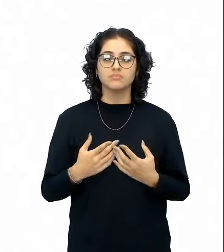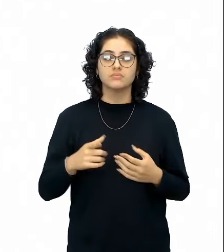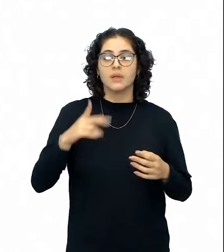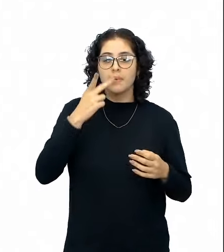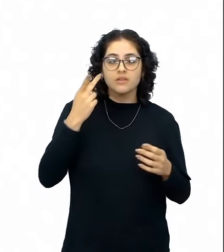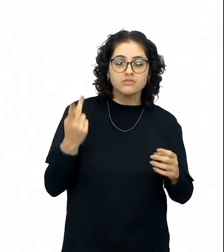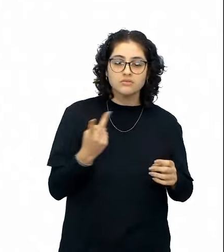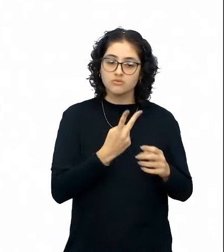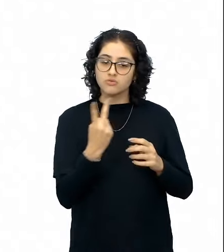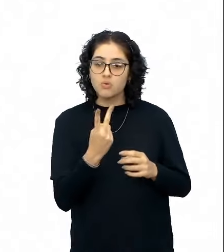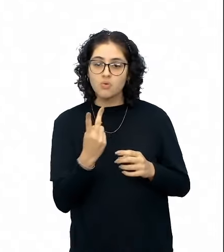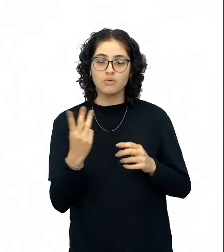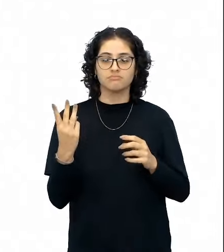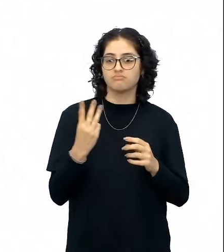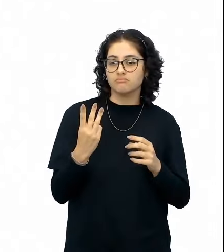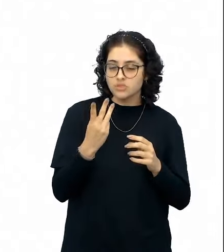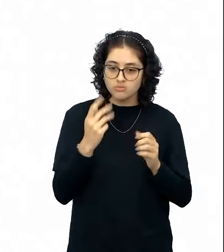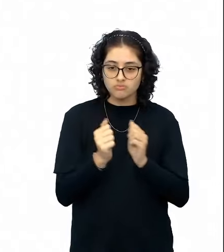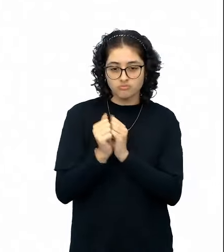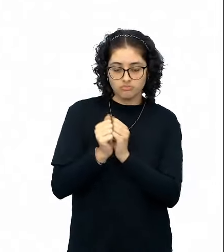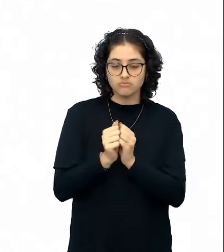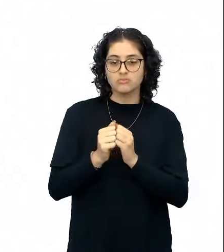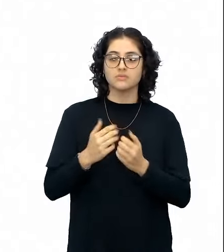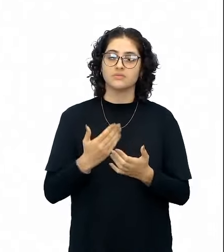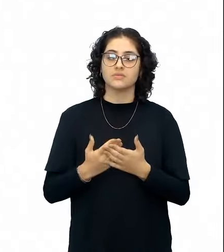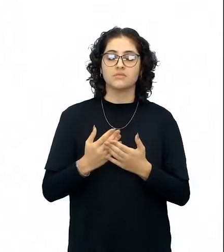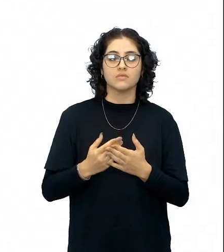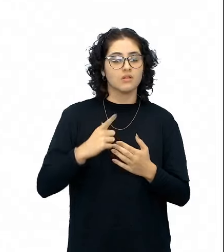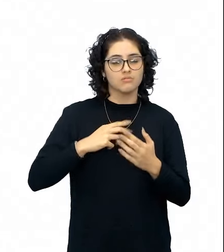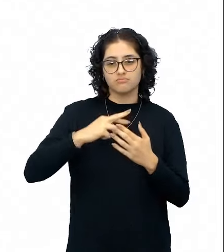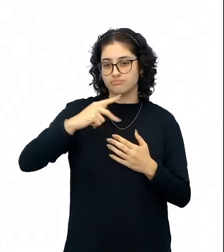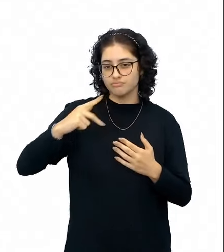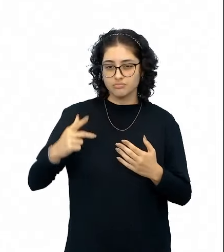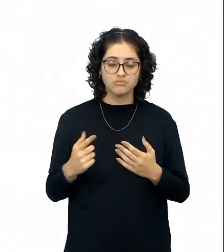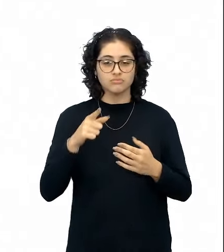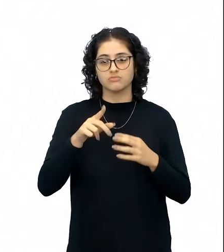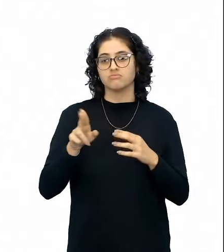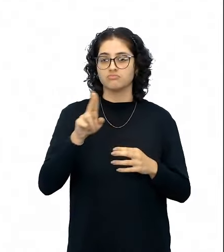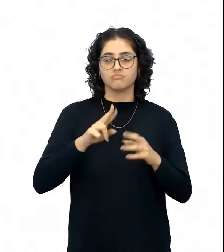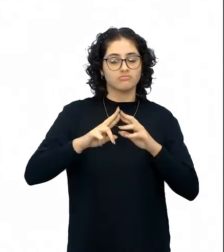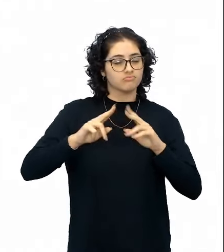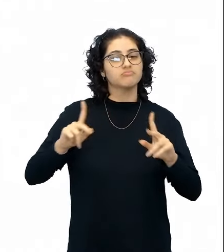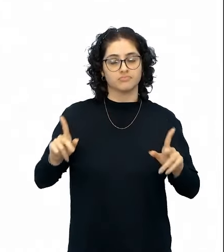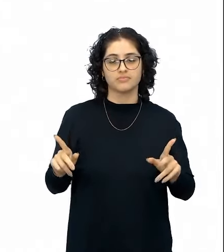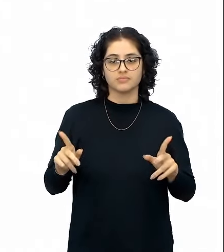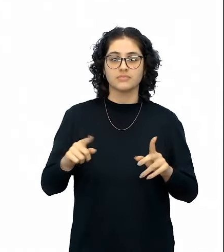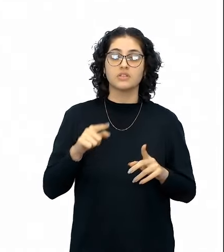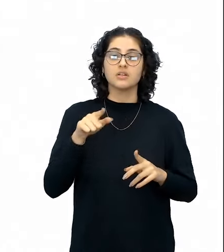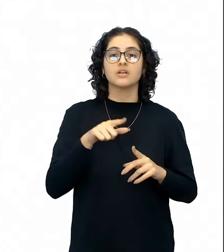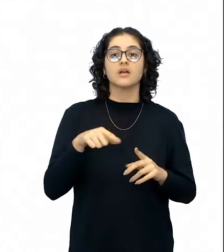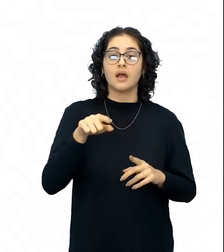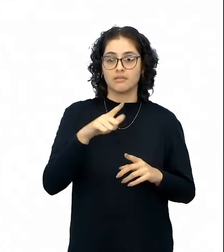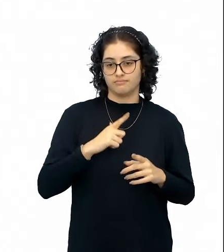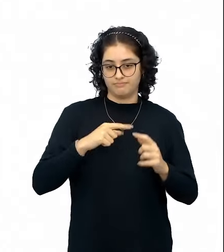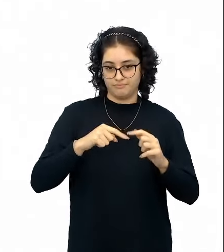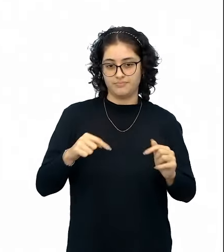em trio, a respeito disso. Pode estar ousando um pouco mais quando se trata desse